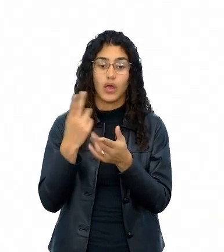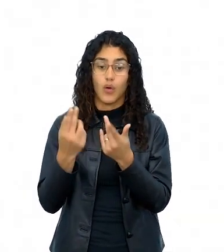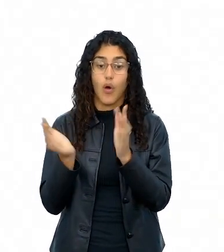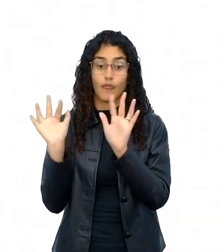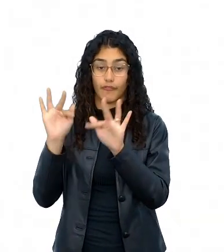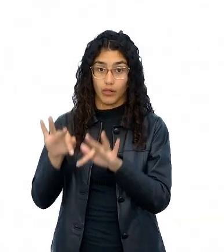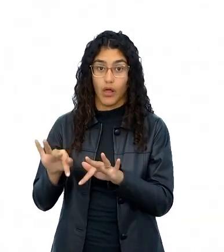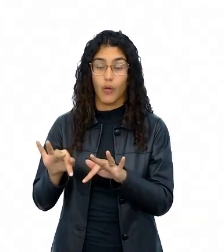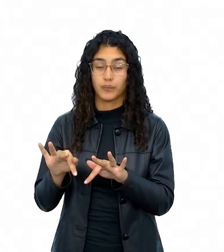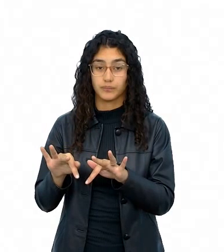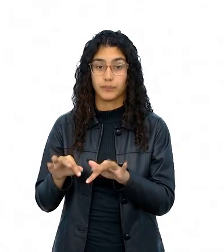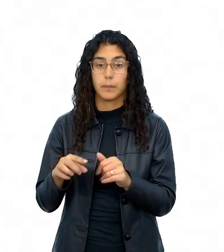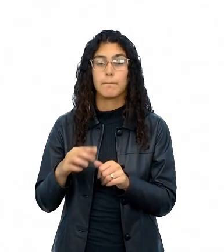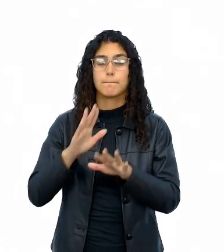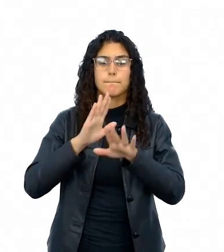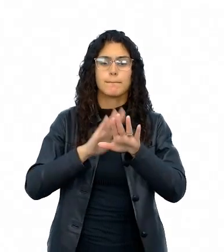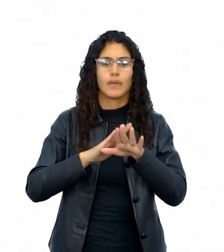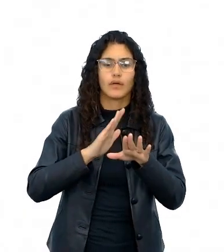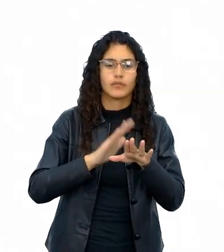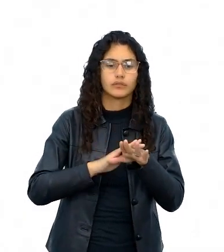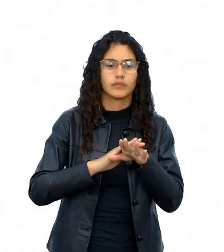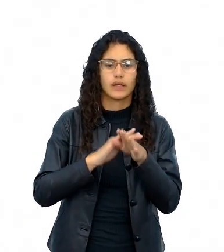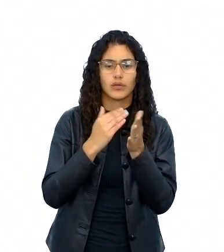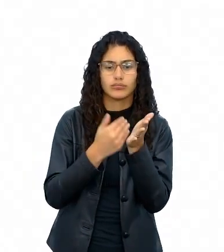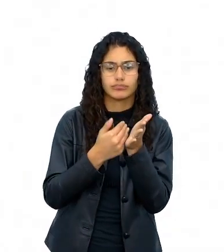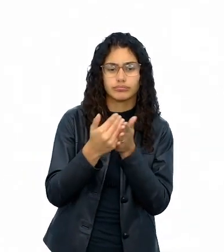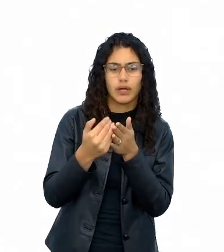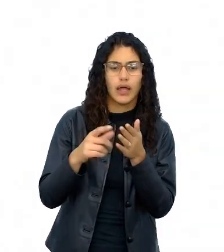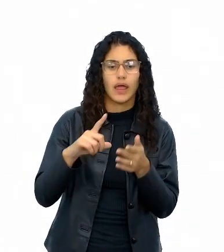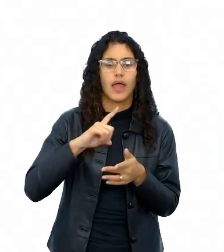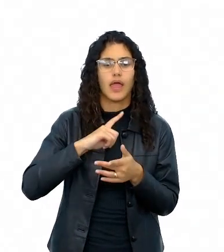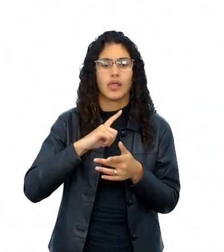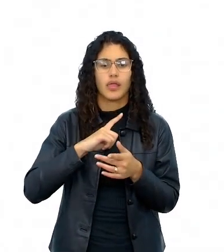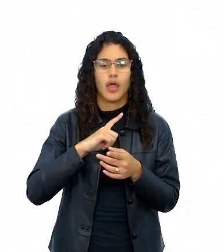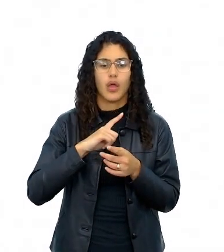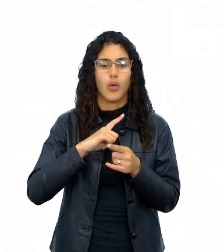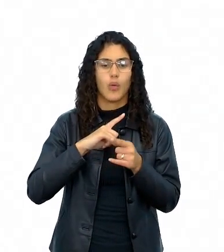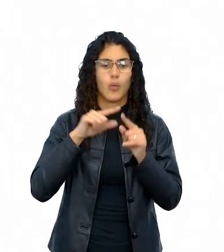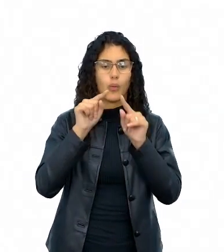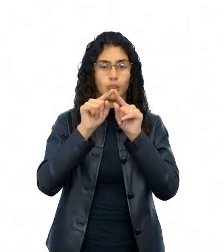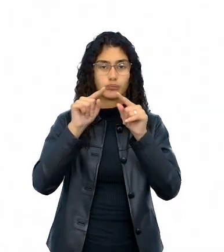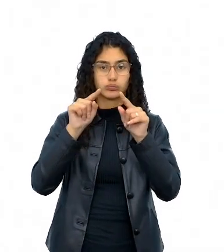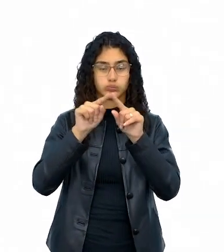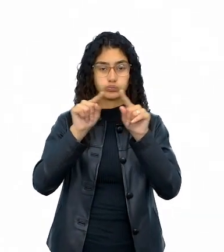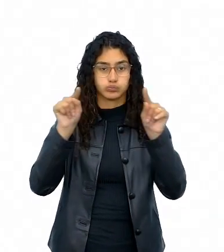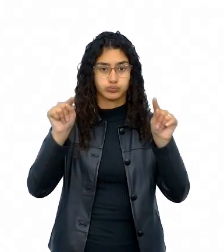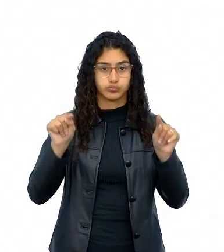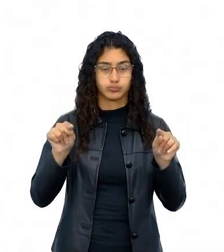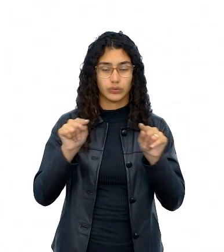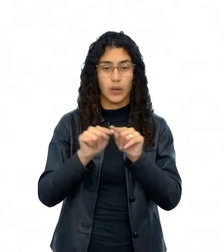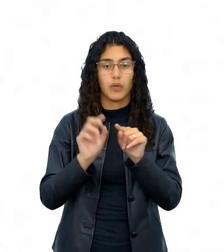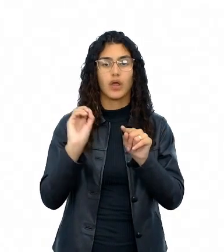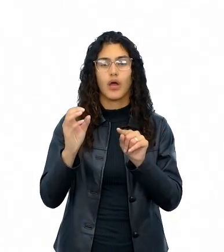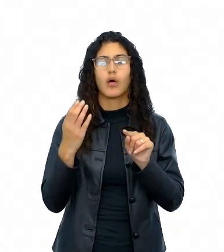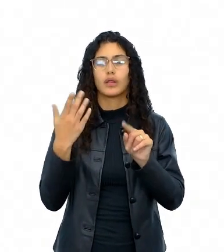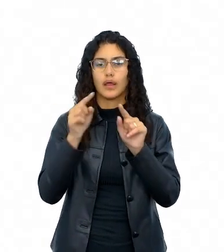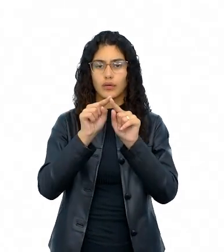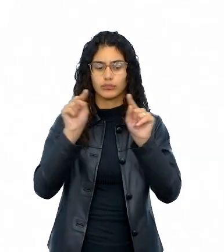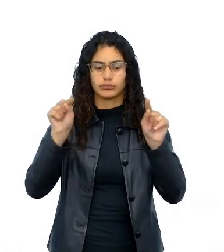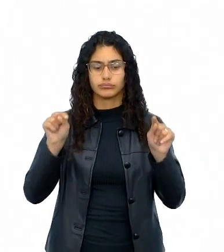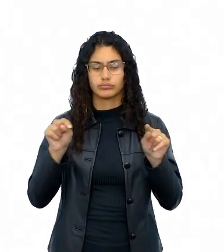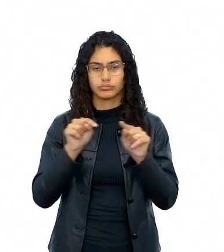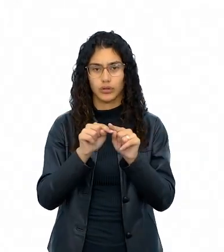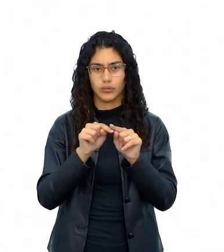final. E aí, quando eu faço a flechinha e eu tenho aquele retângulo, o que, que vai acontecer?